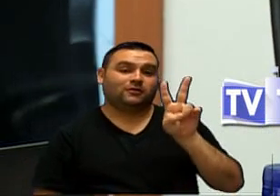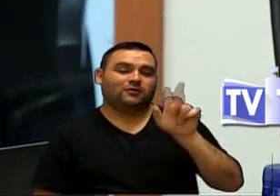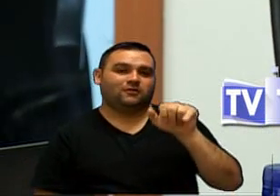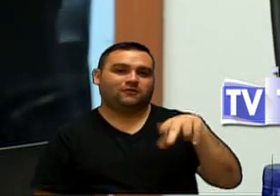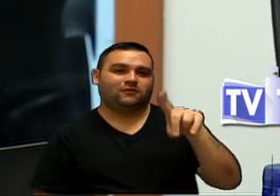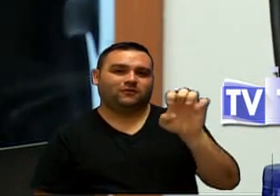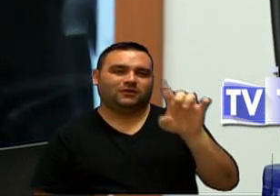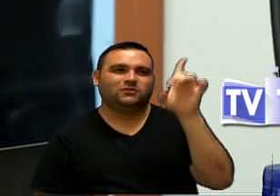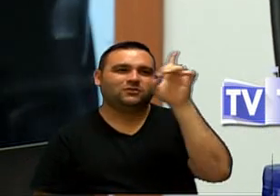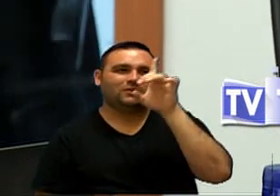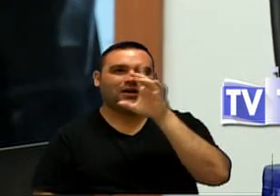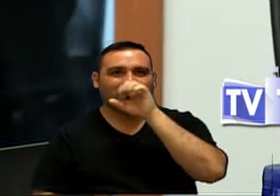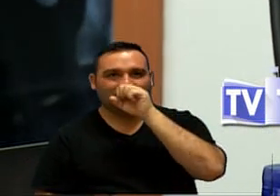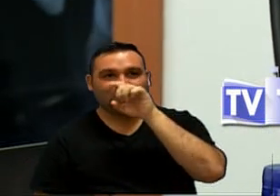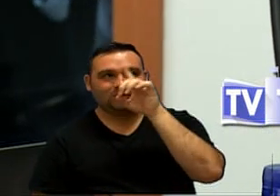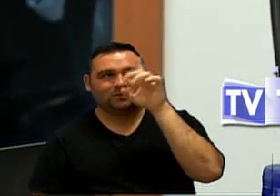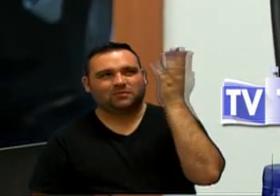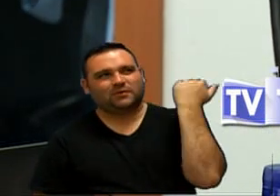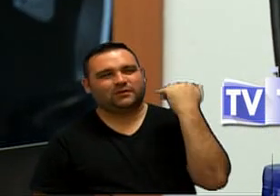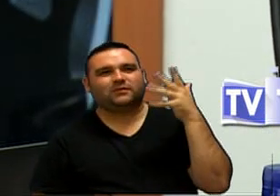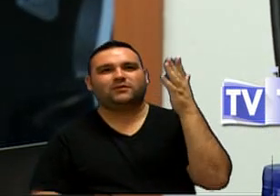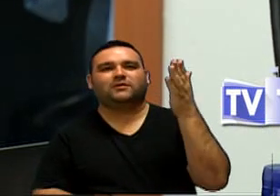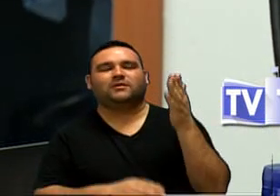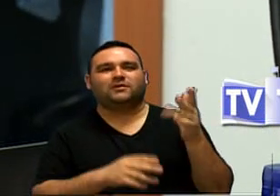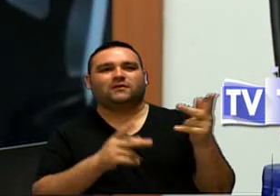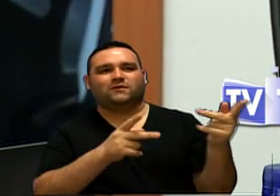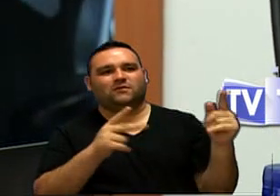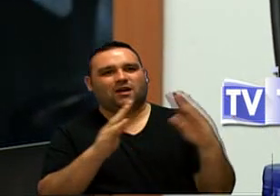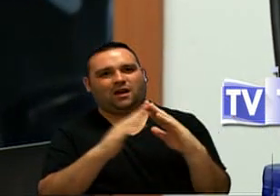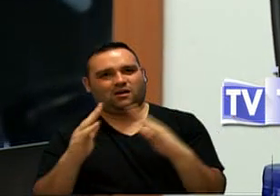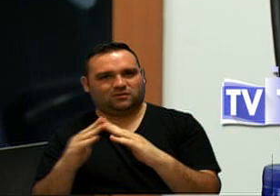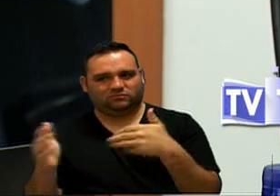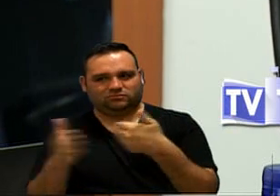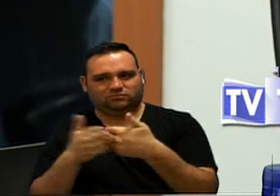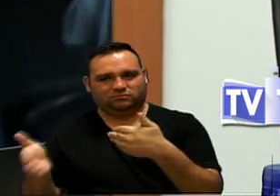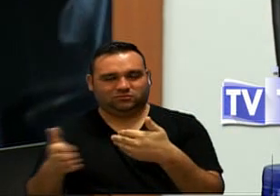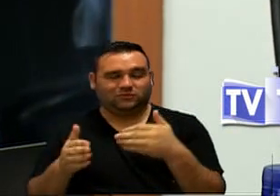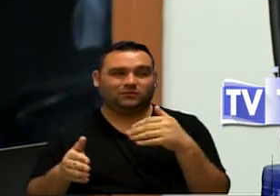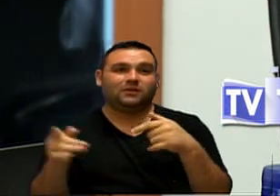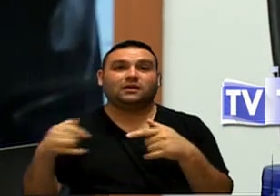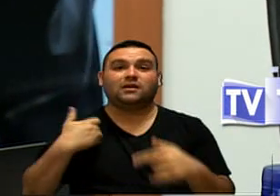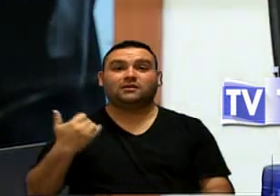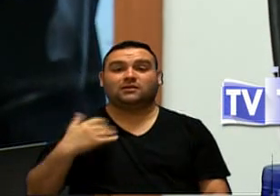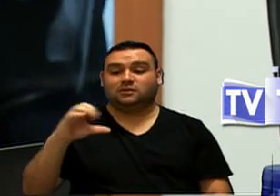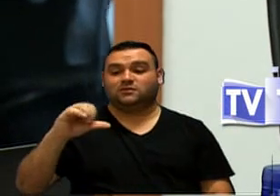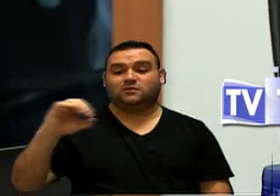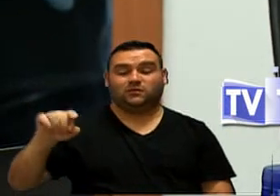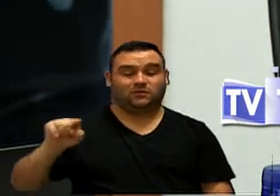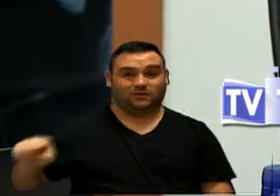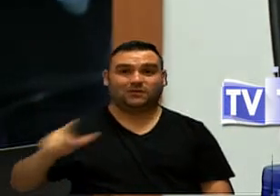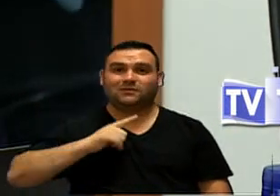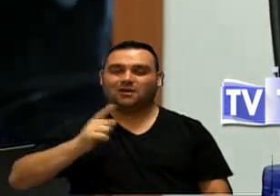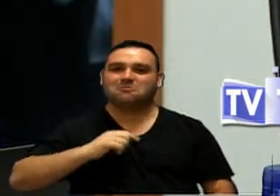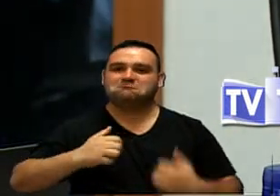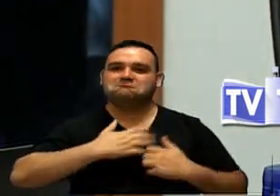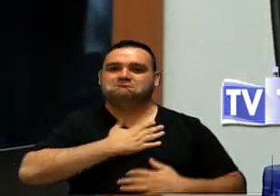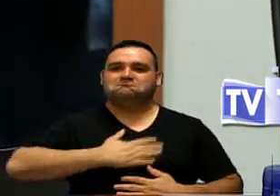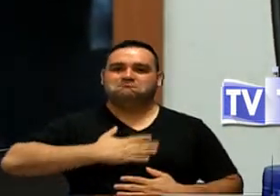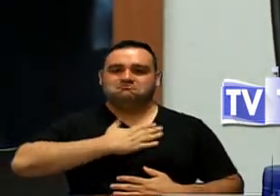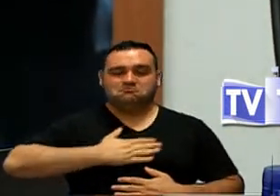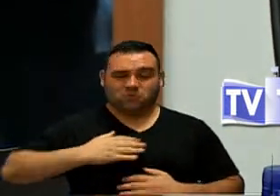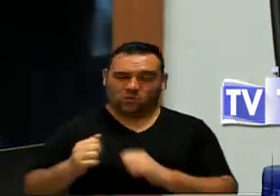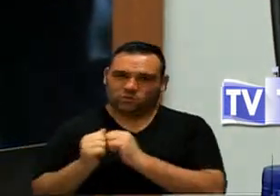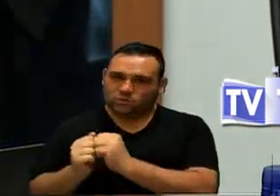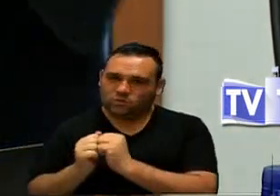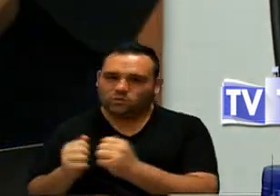no domingo também, no sábado, eu estive na casa do Vander, um vizinho meu, grande amigo meu, e ele fez 90 anos. Foi uma honra, Vander, estar